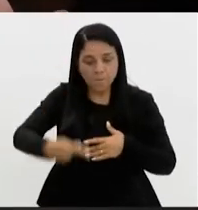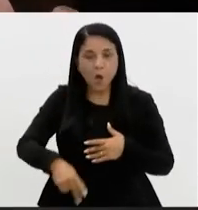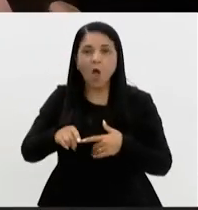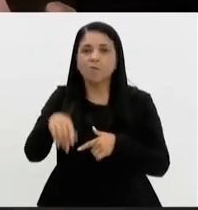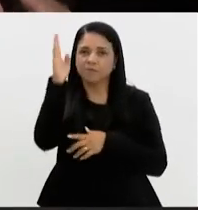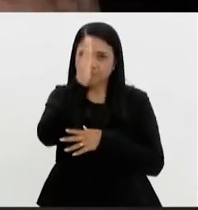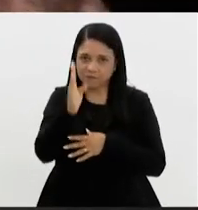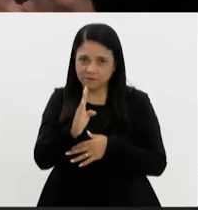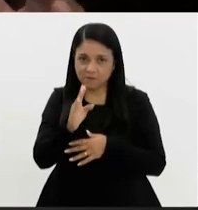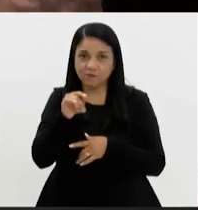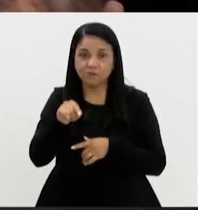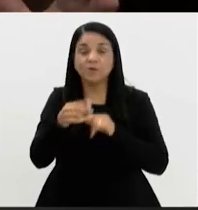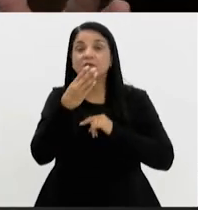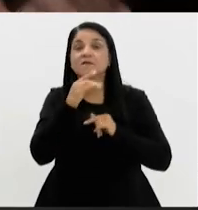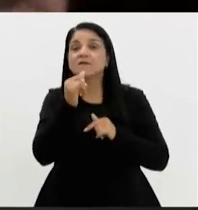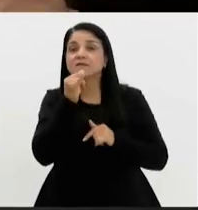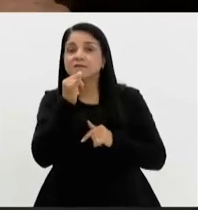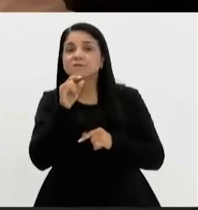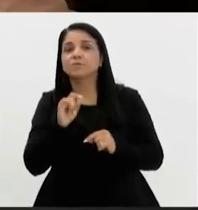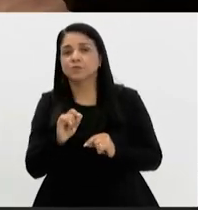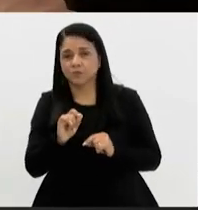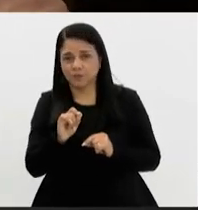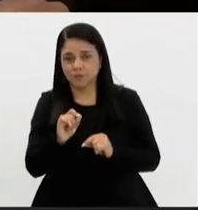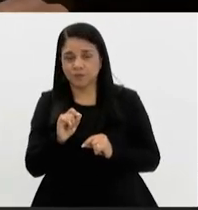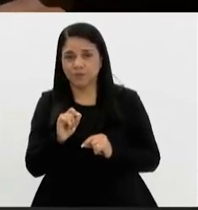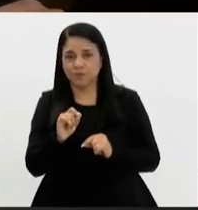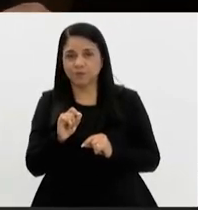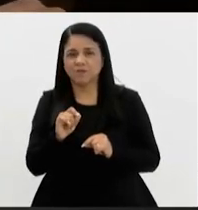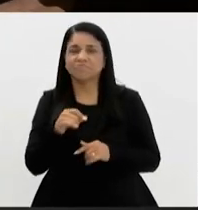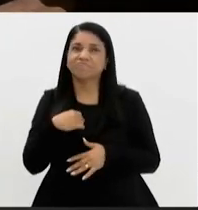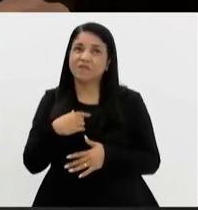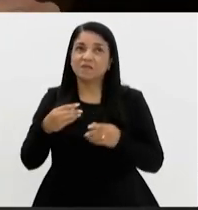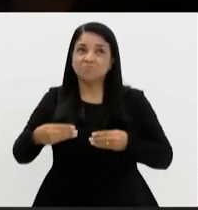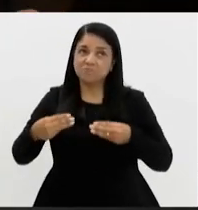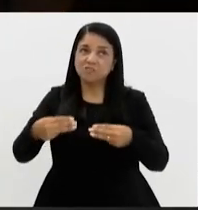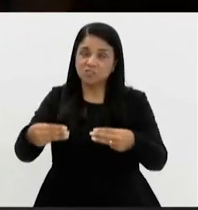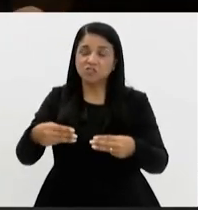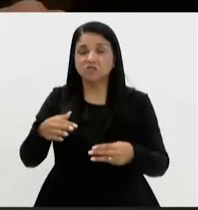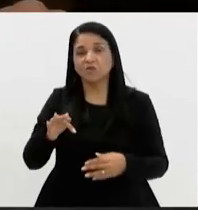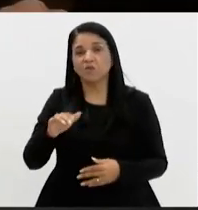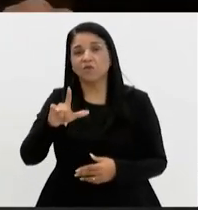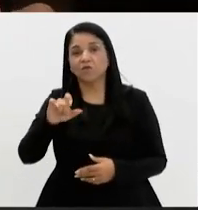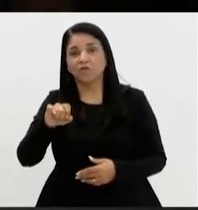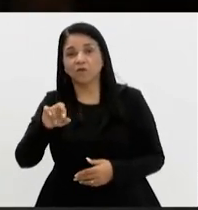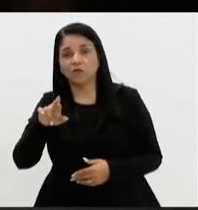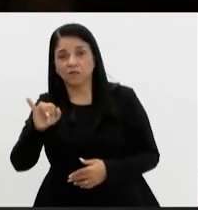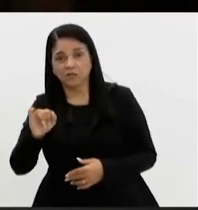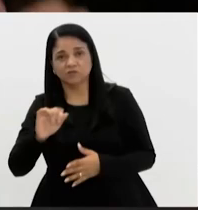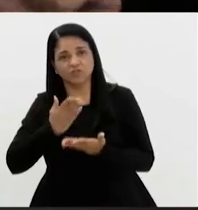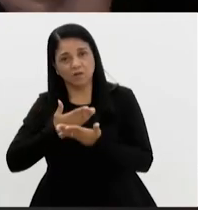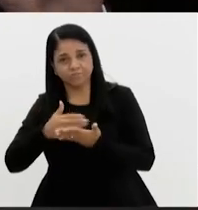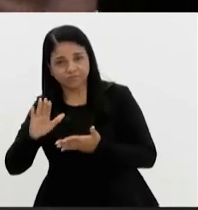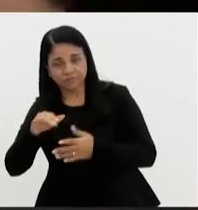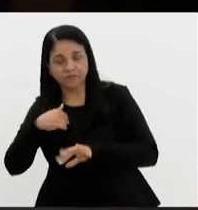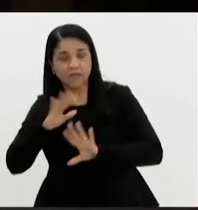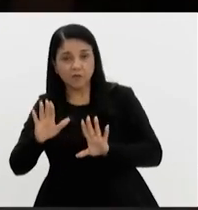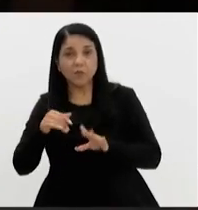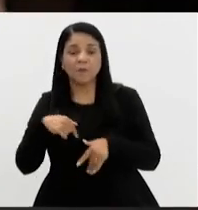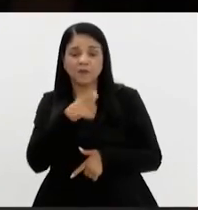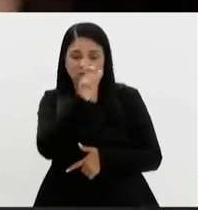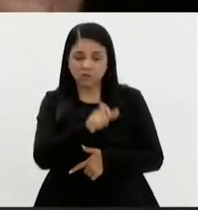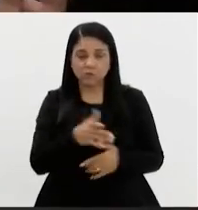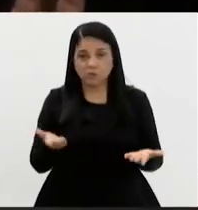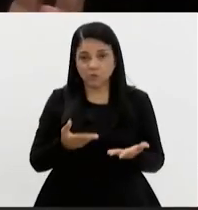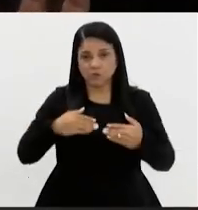disso é a nossa uma pena que o ministro Floriano já tenha saído mas temos aqui a ministra D Lene nós